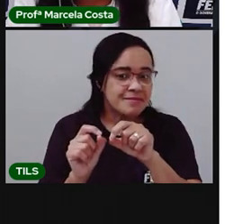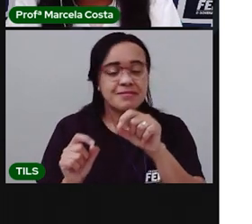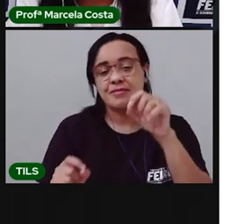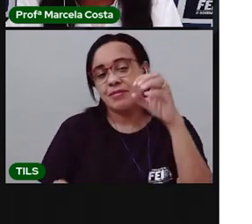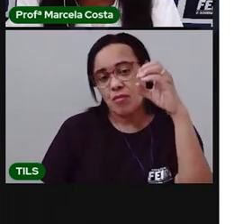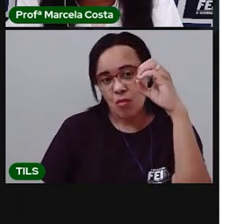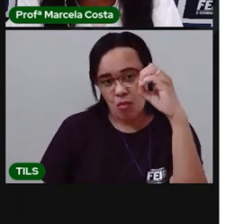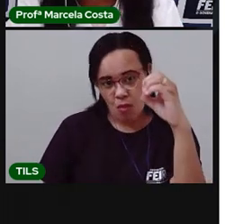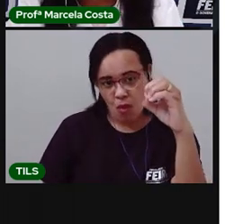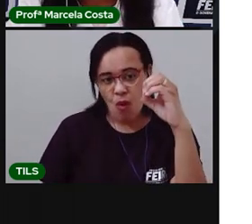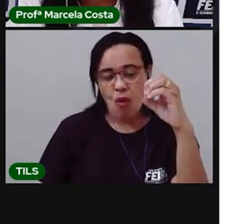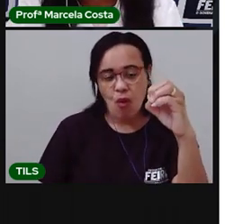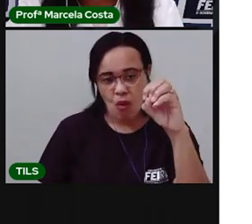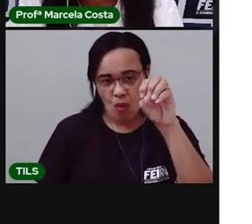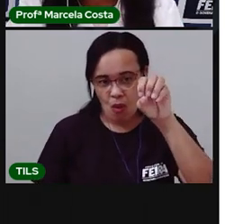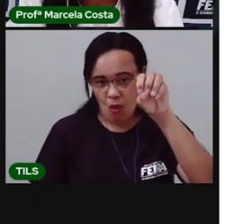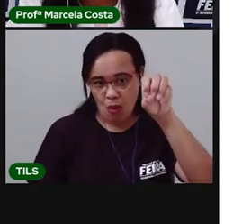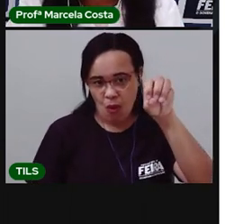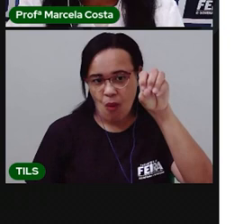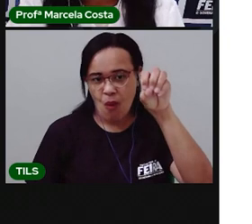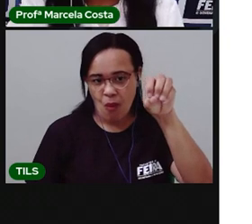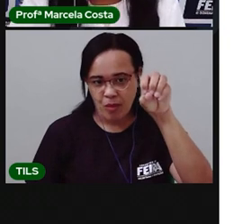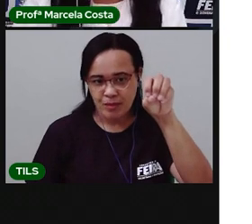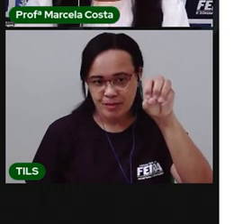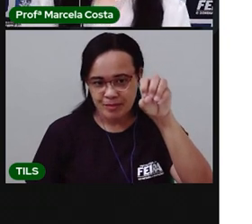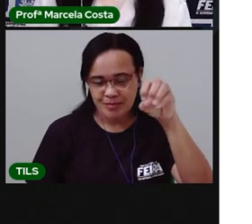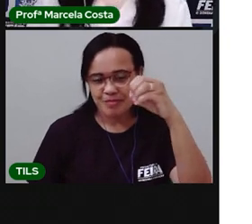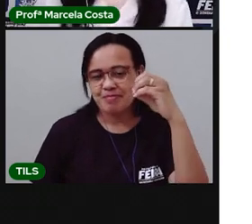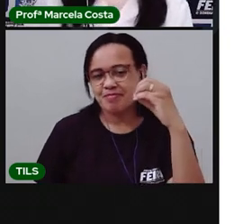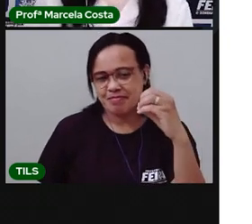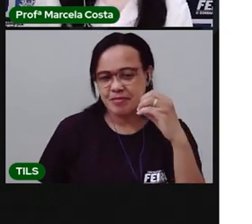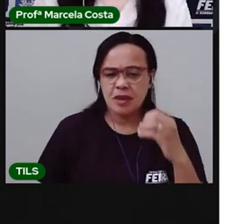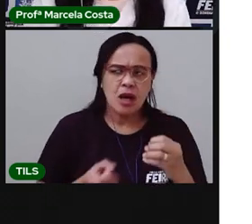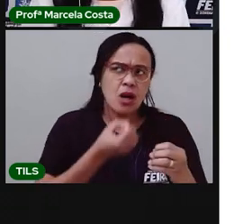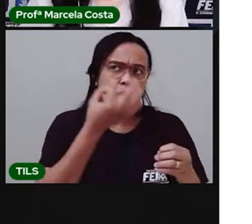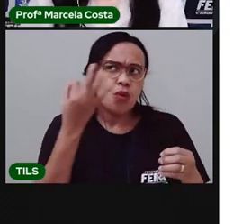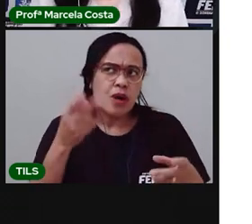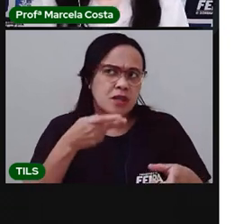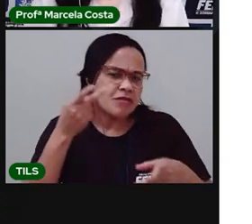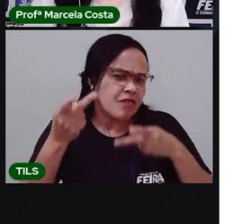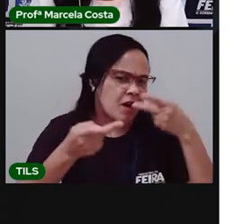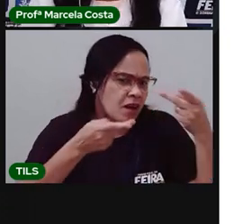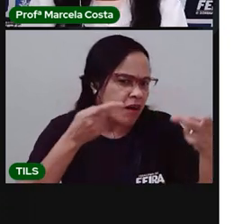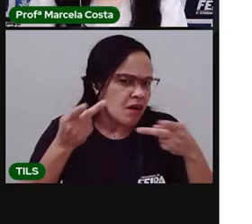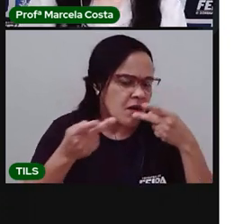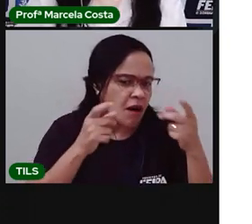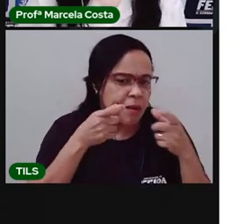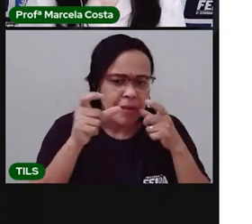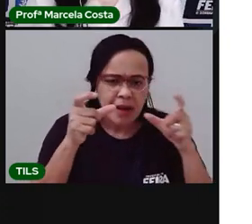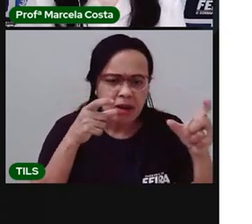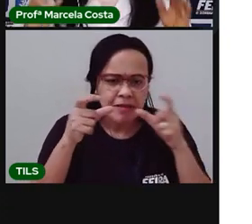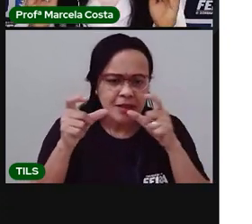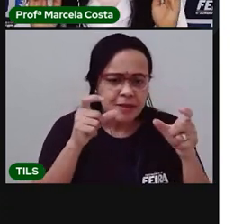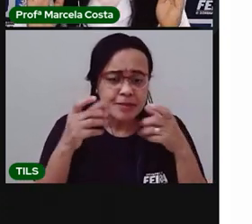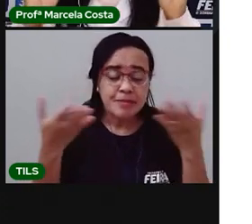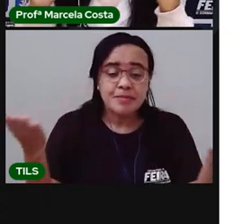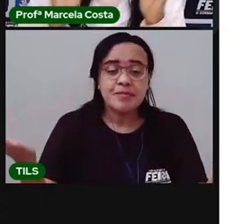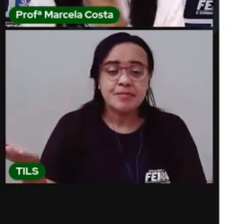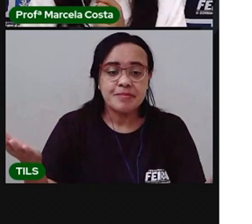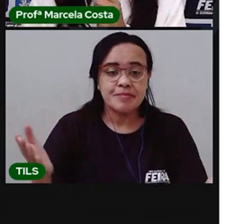A letra O. Vamos ver quantas vezes a gente abre a boca para falar essa palavra.